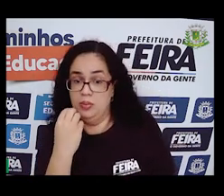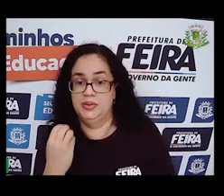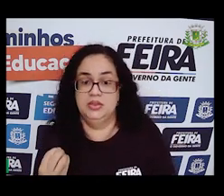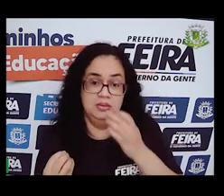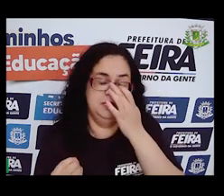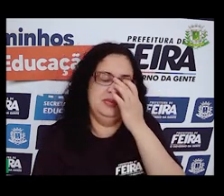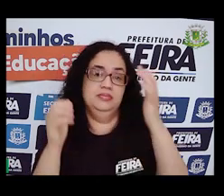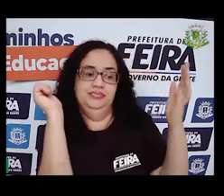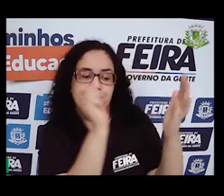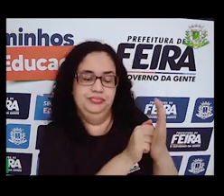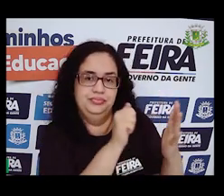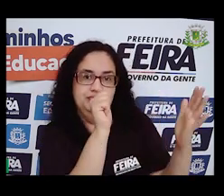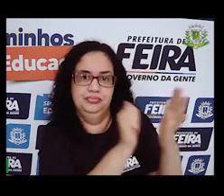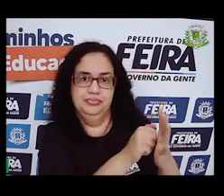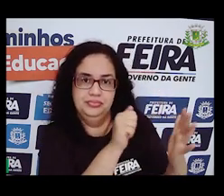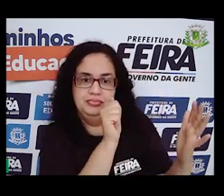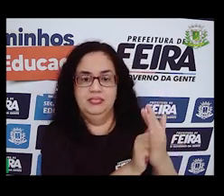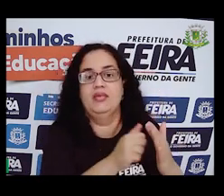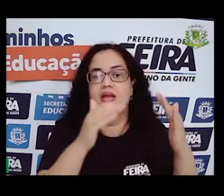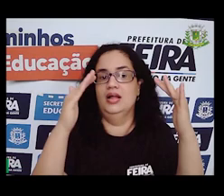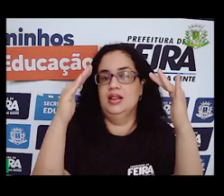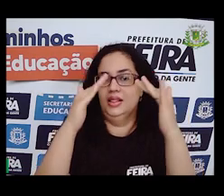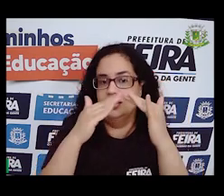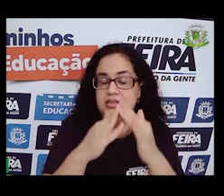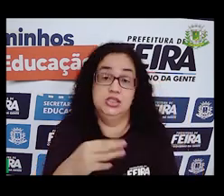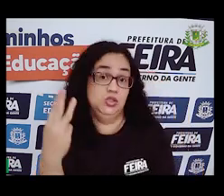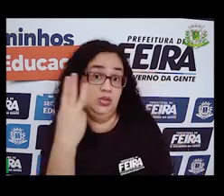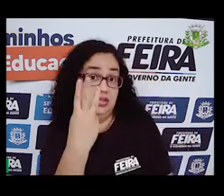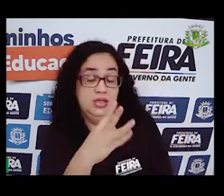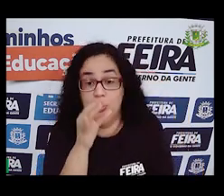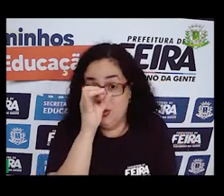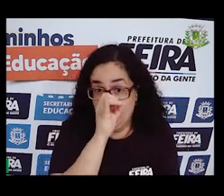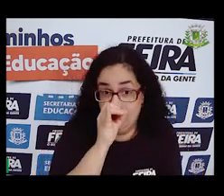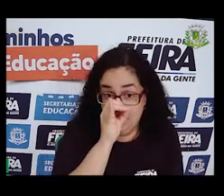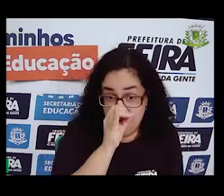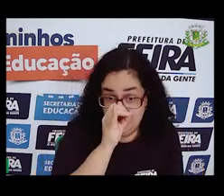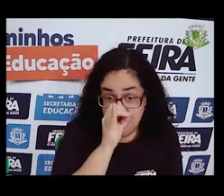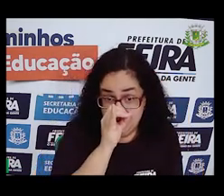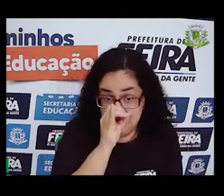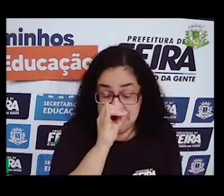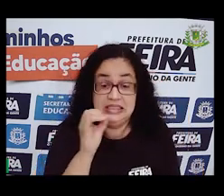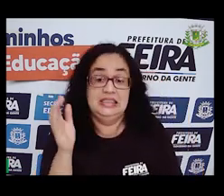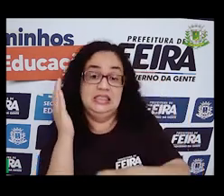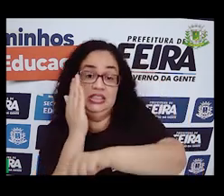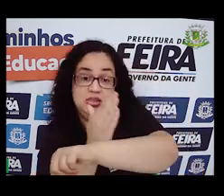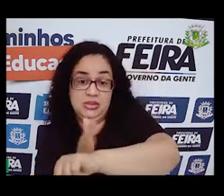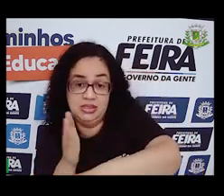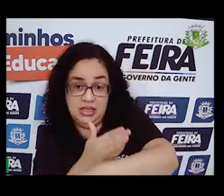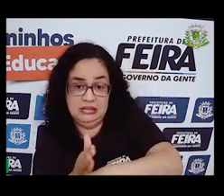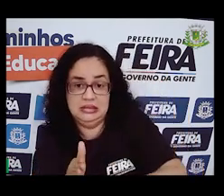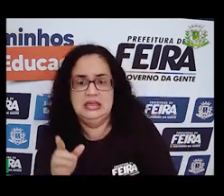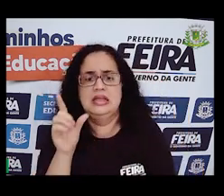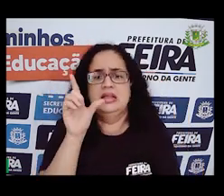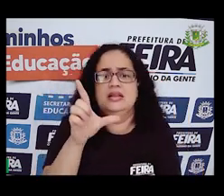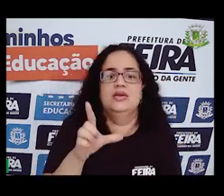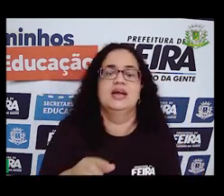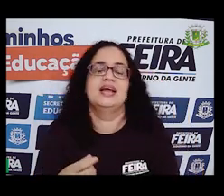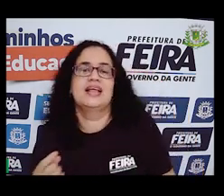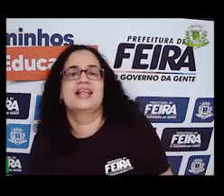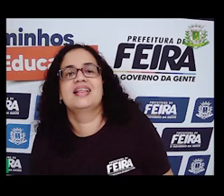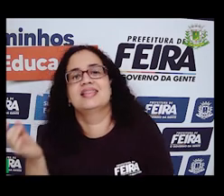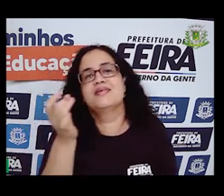O lobo então foi bater na porta da casa do terceiro porquinho. Os porquinhos, tentando intimidá-lo,